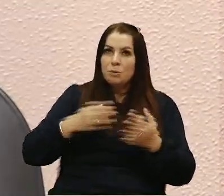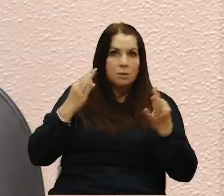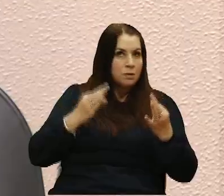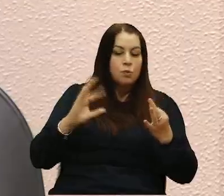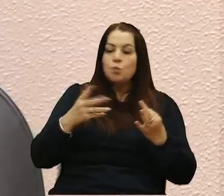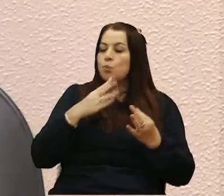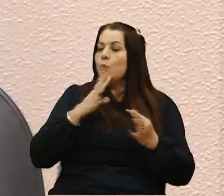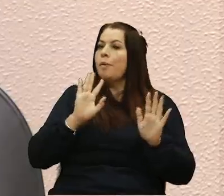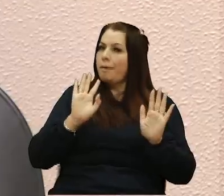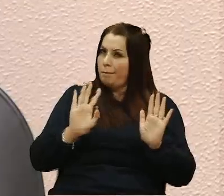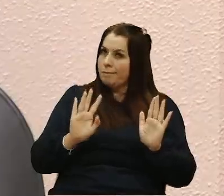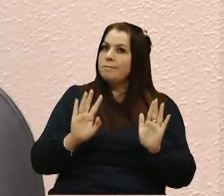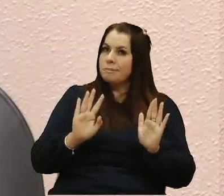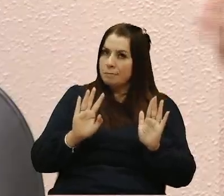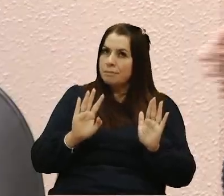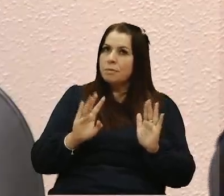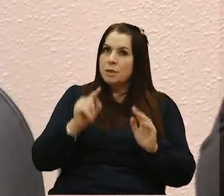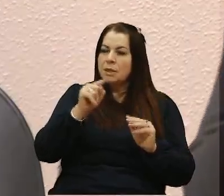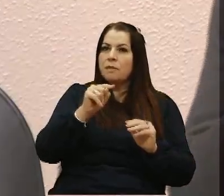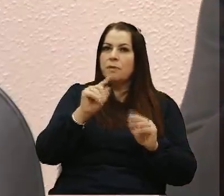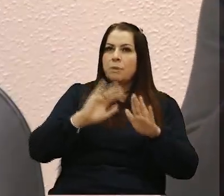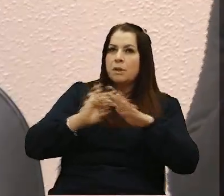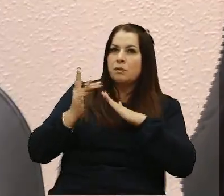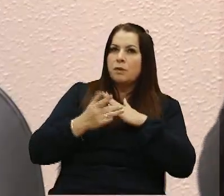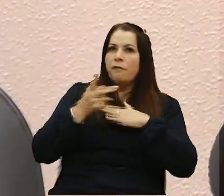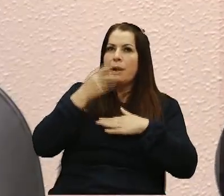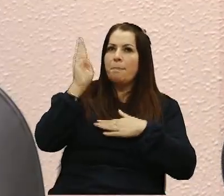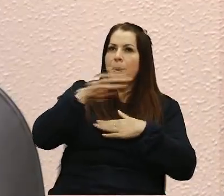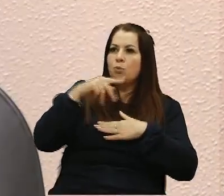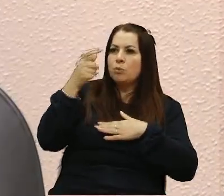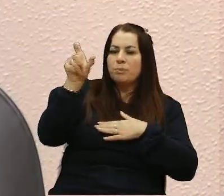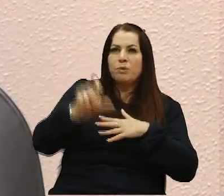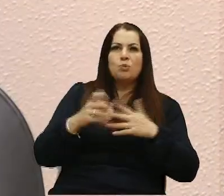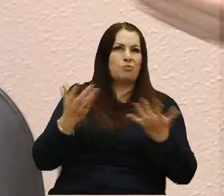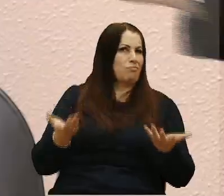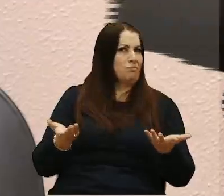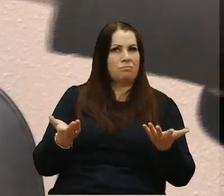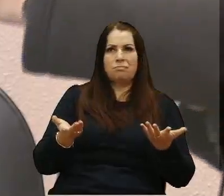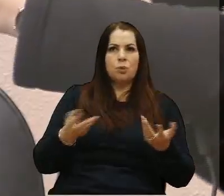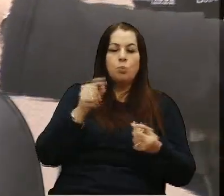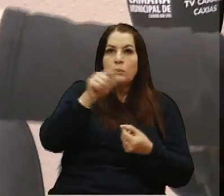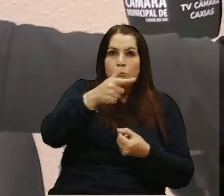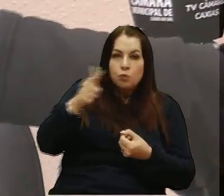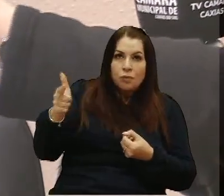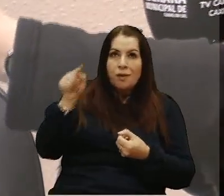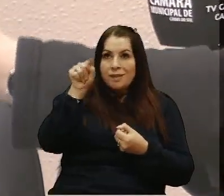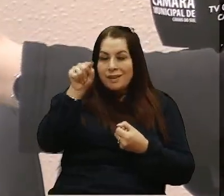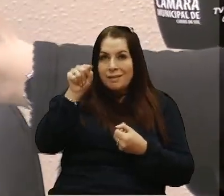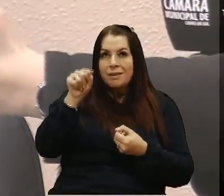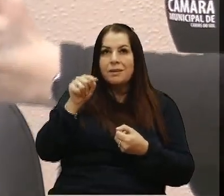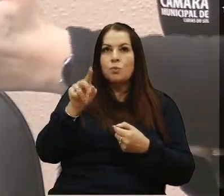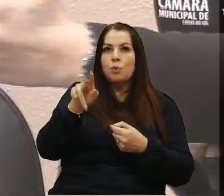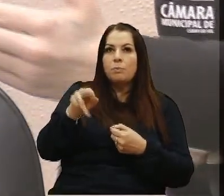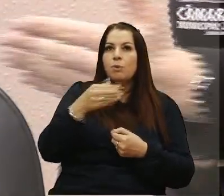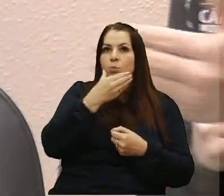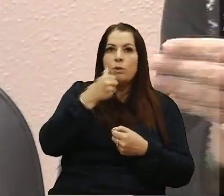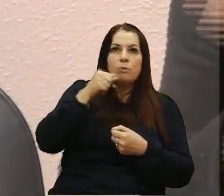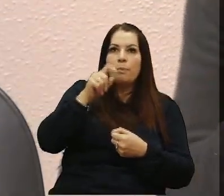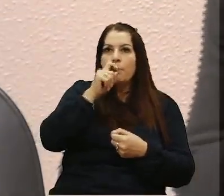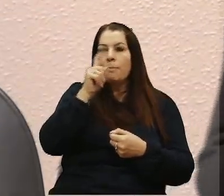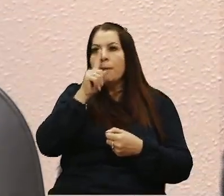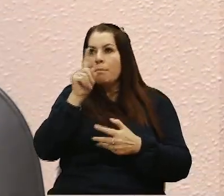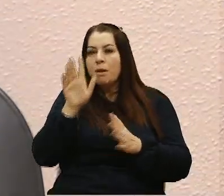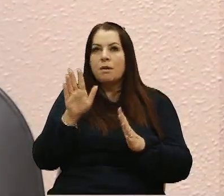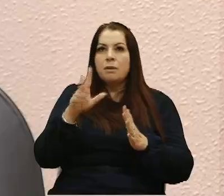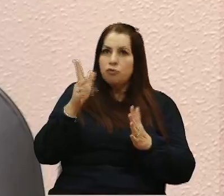mundo conhece. E aí vai para a rede social falar mal de outra pessoa. Como se ela não tivesse ali um irmão, uma irmã, um pai, uma